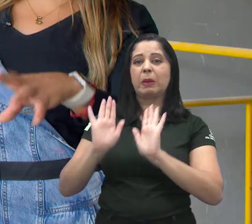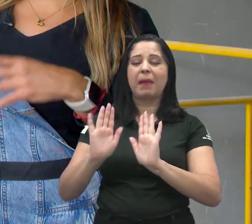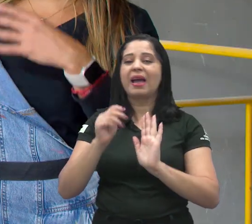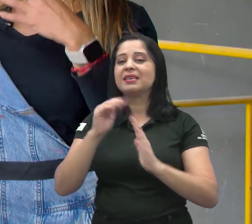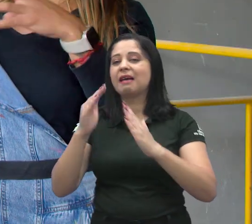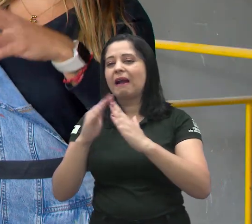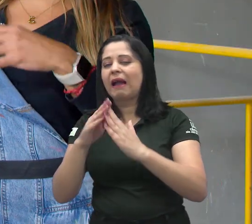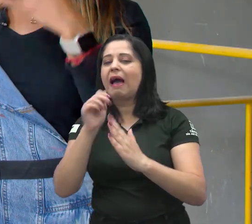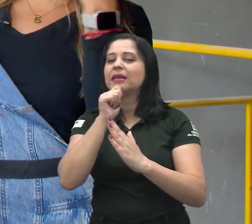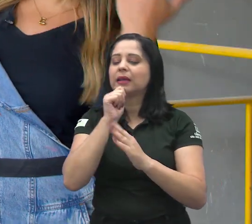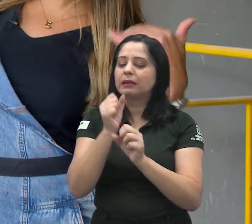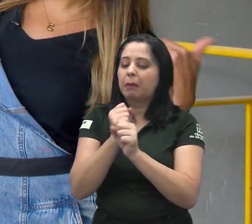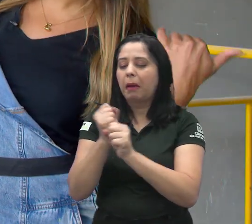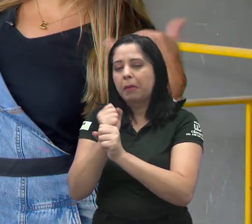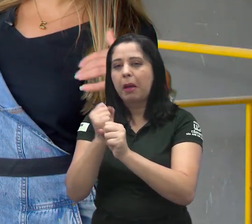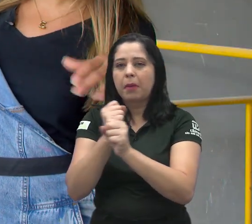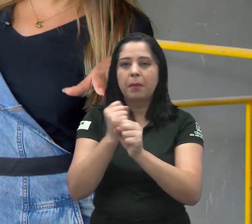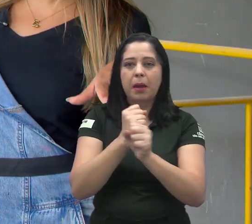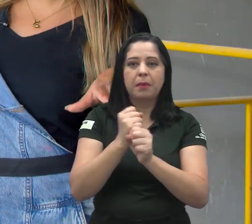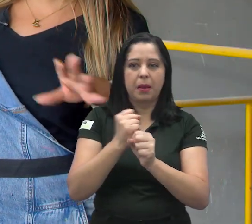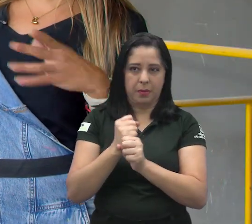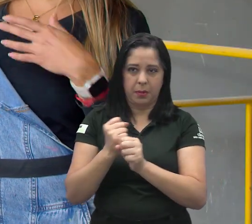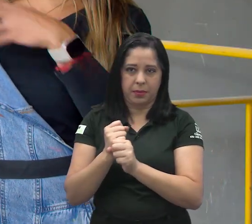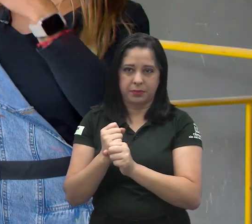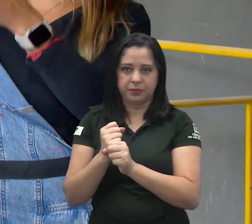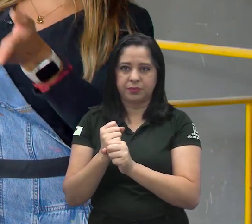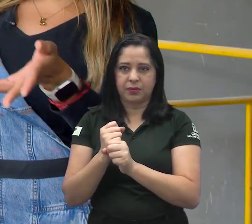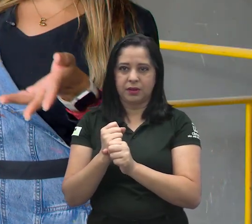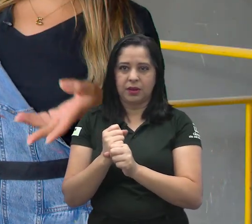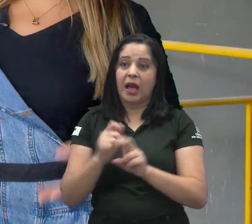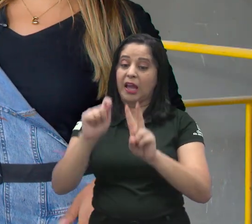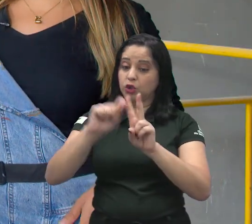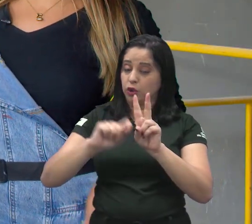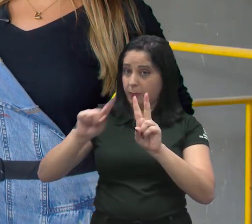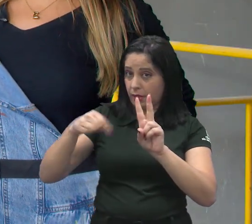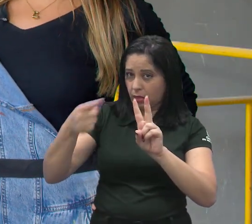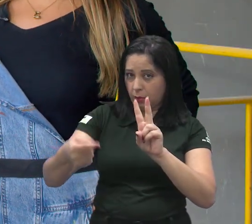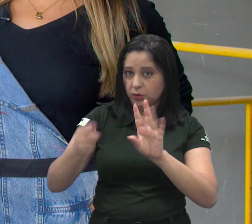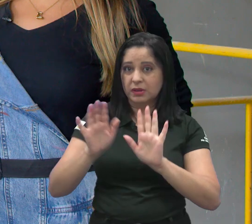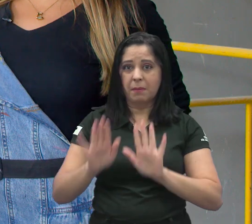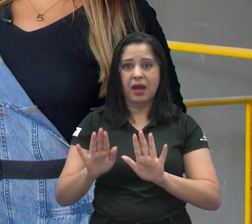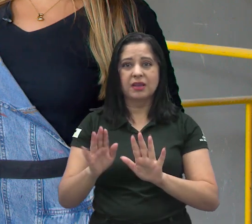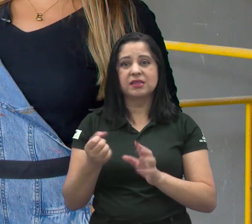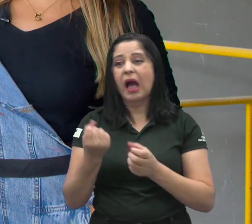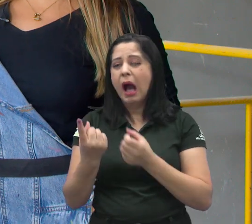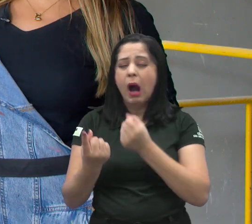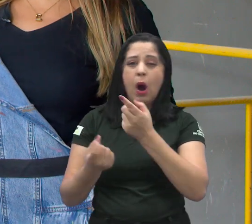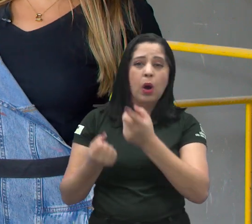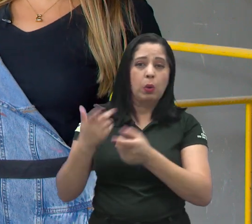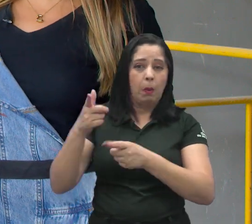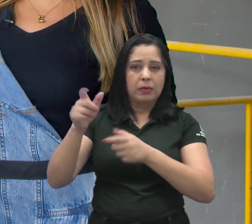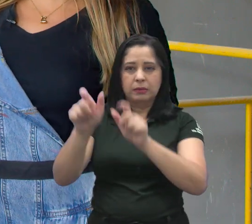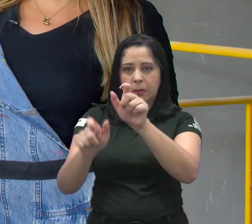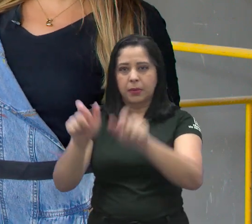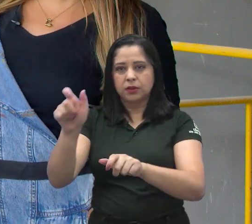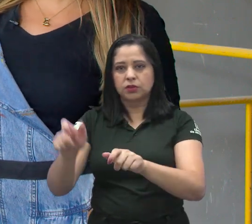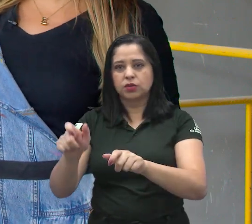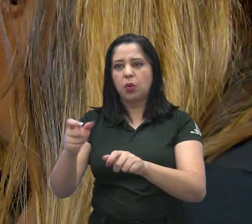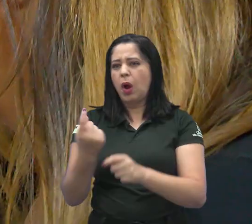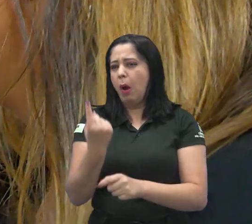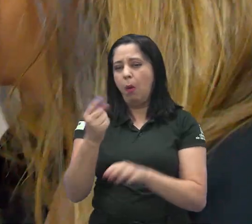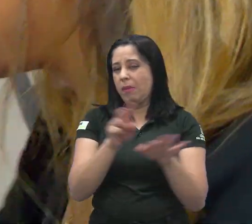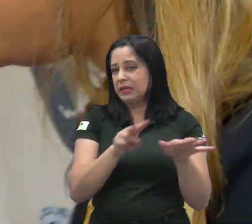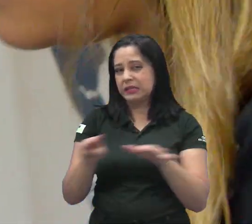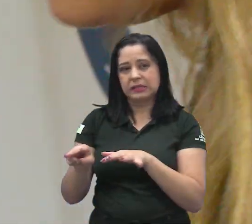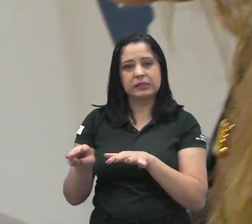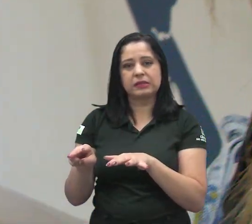né, conversou, viu o orçamento e acabou fechando somente agora, uns 2 meses depois. Mas tem muitos que quando eu tenho agenda, em questão de uma semana